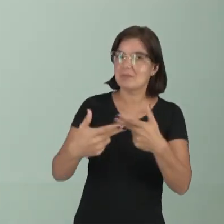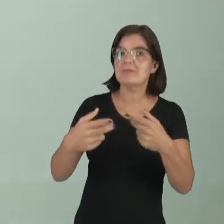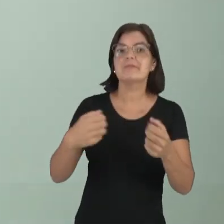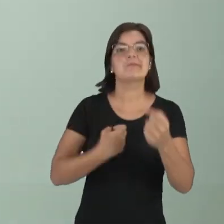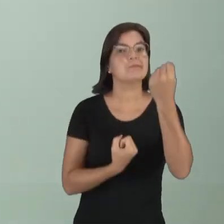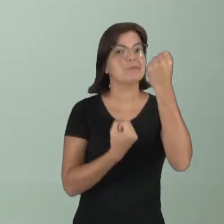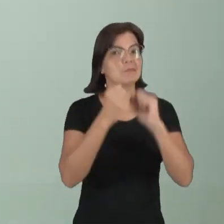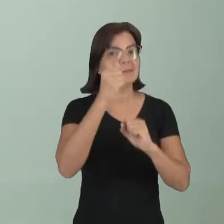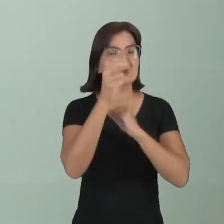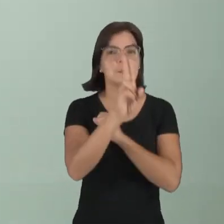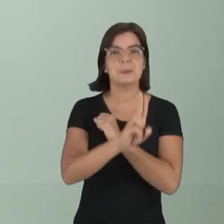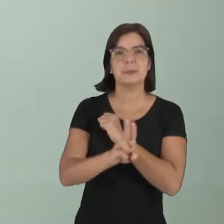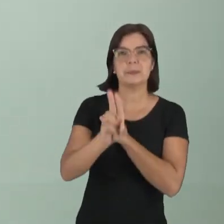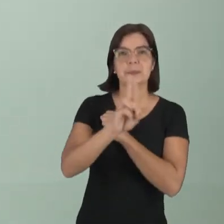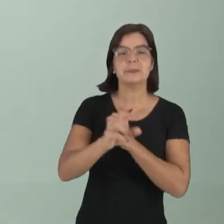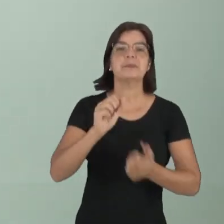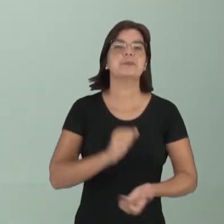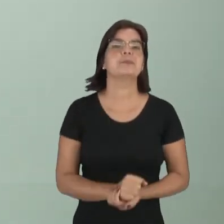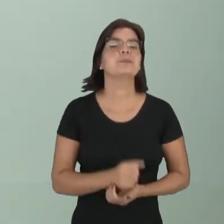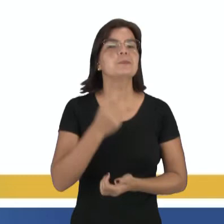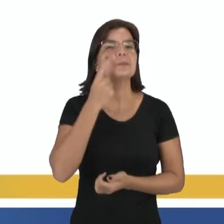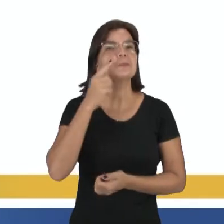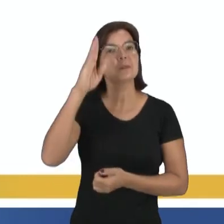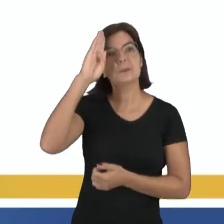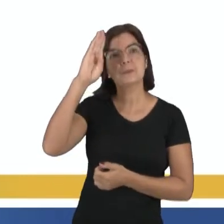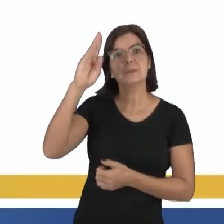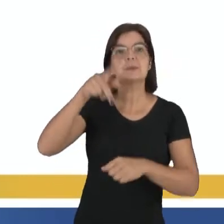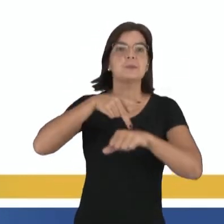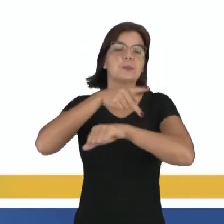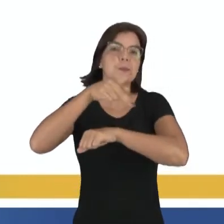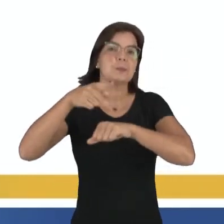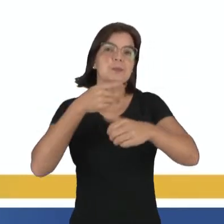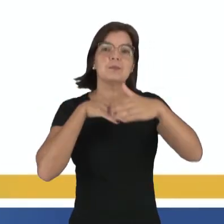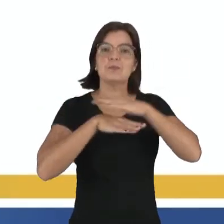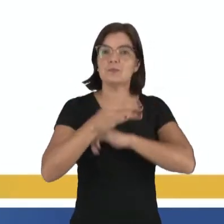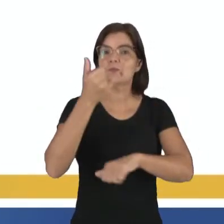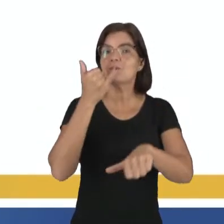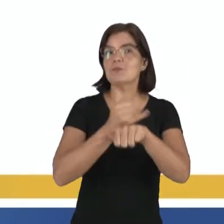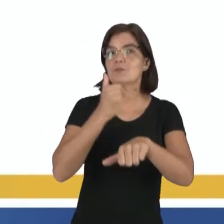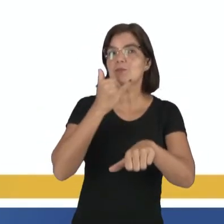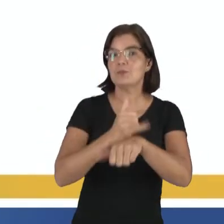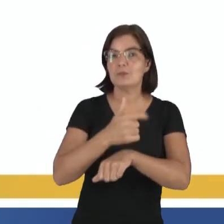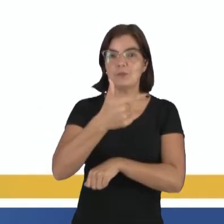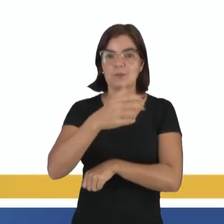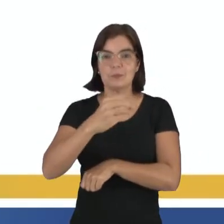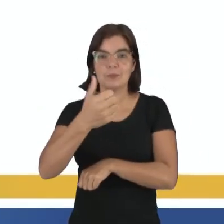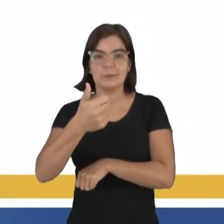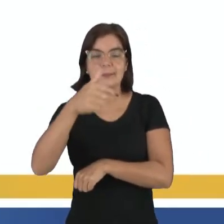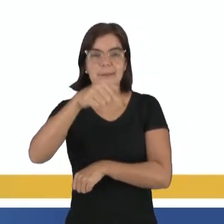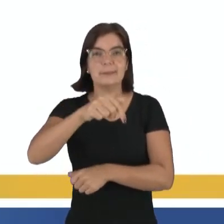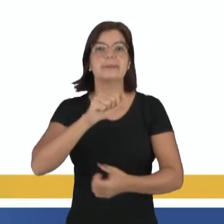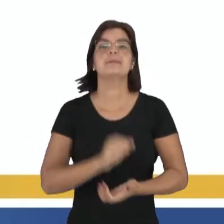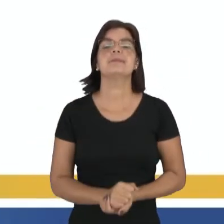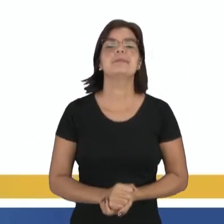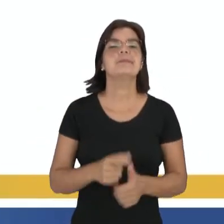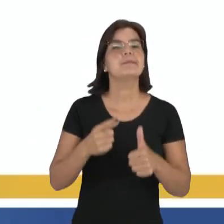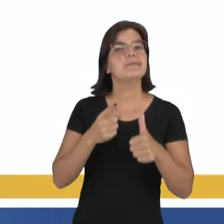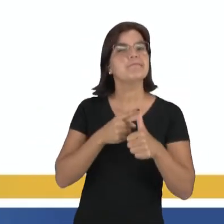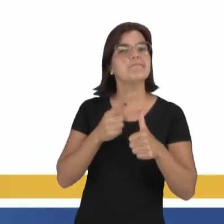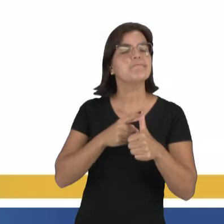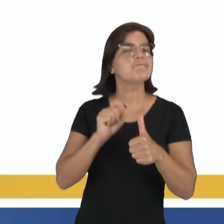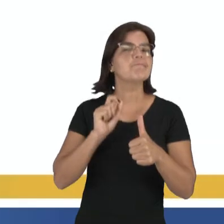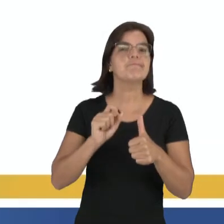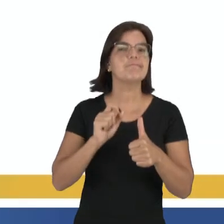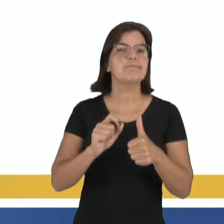que a indústria usa. Vamos lá então, principais países com reserva de ferro em 2017. Aí nós temos